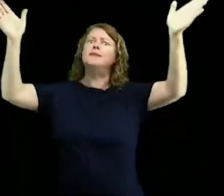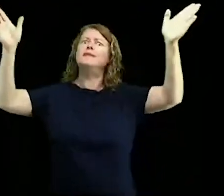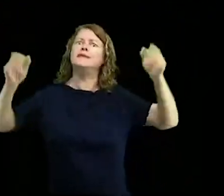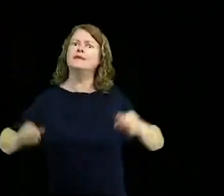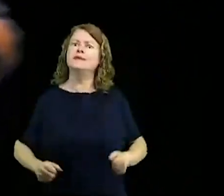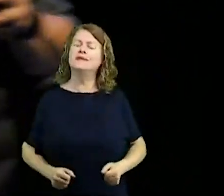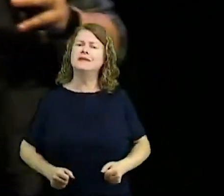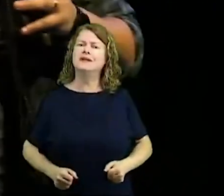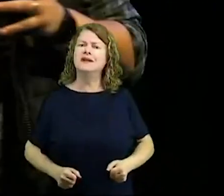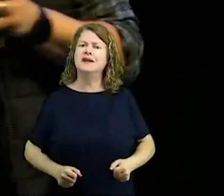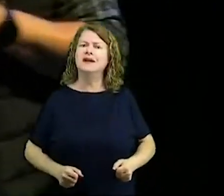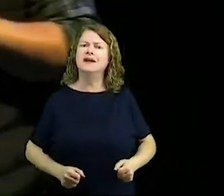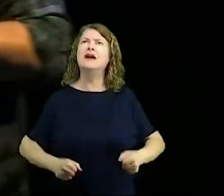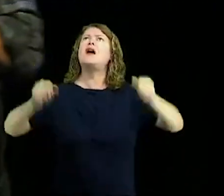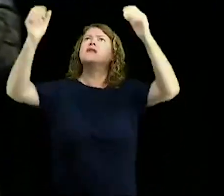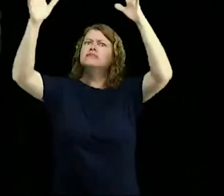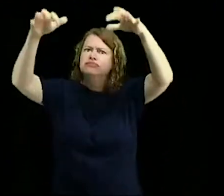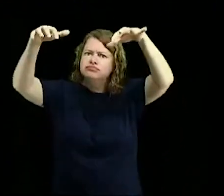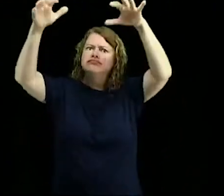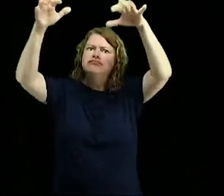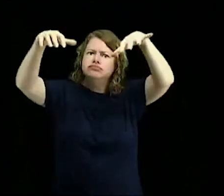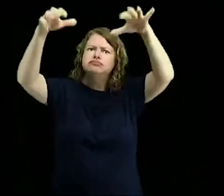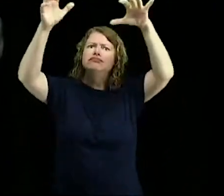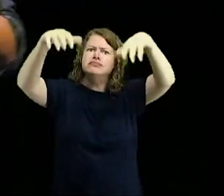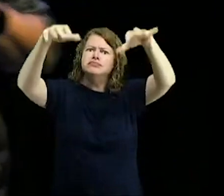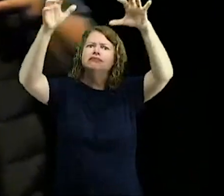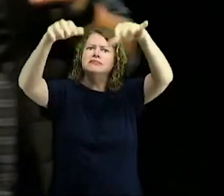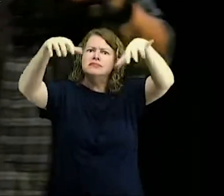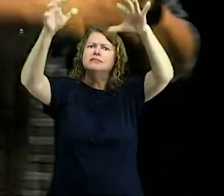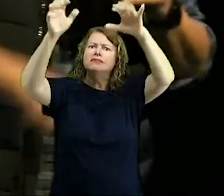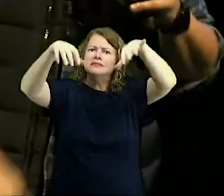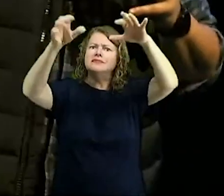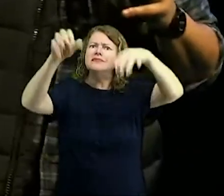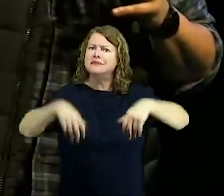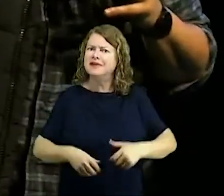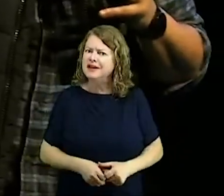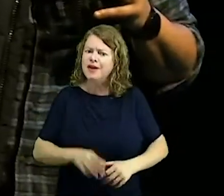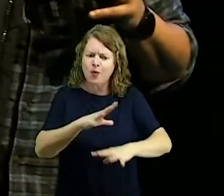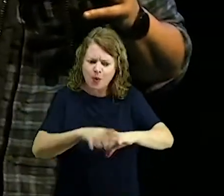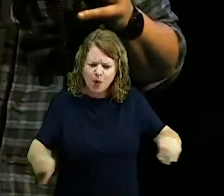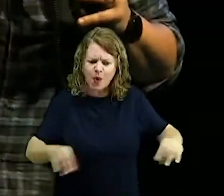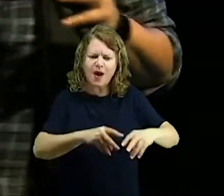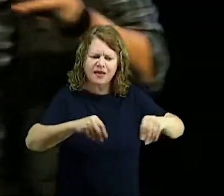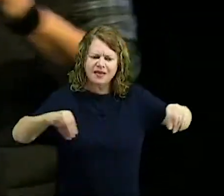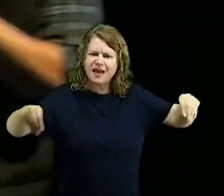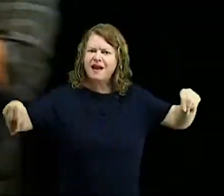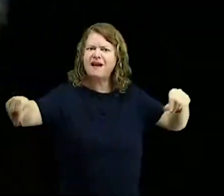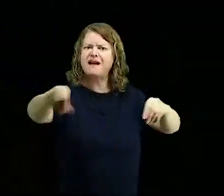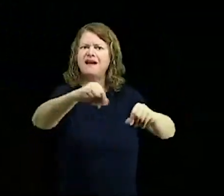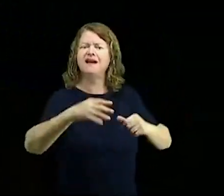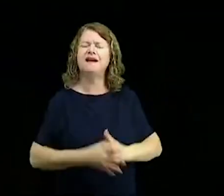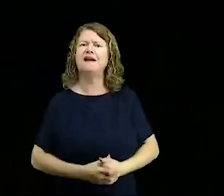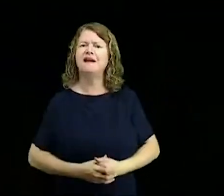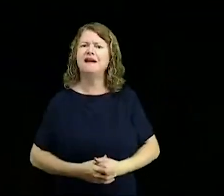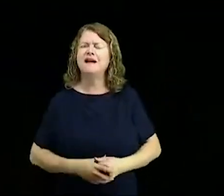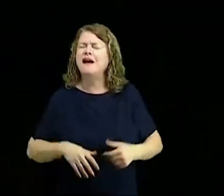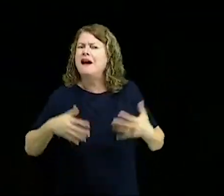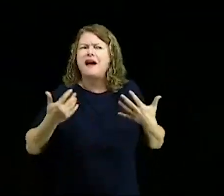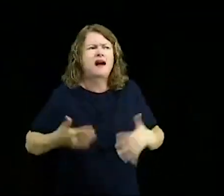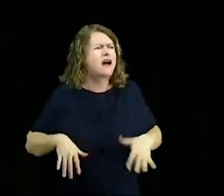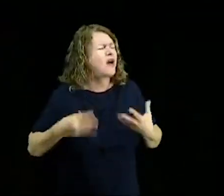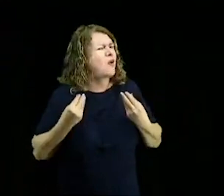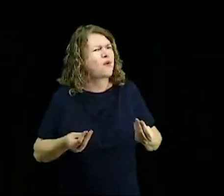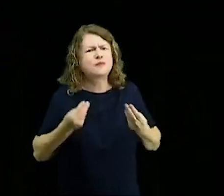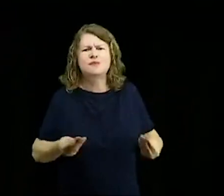E a terra recebeu as suas águas e a terra foi curada. Por que tem gente que ora